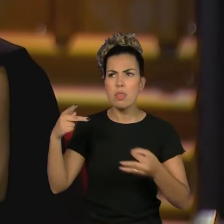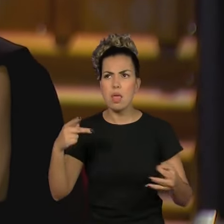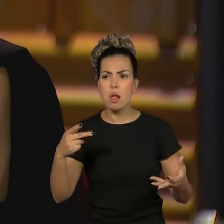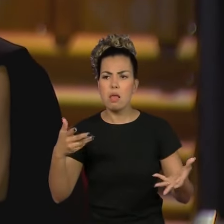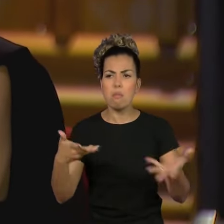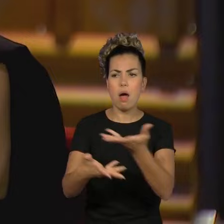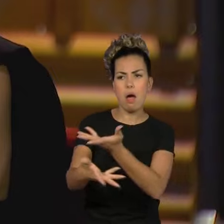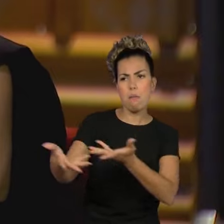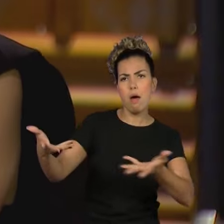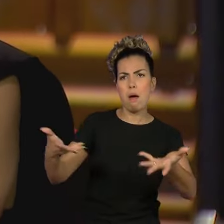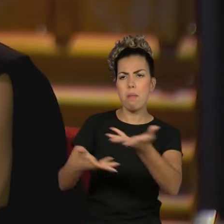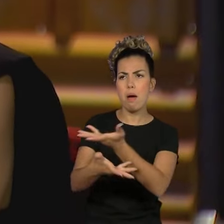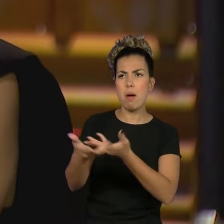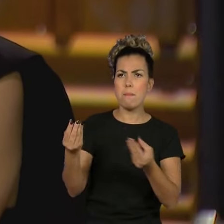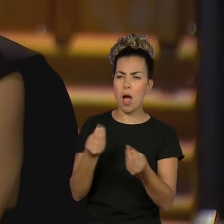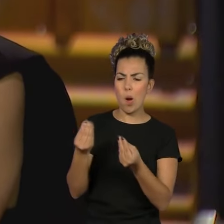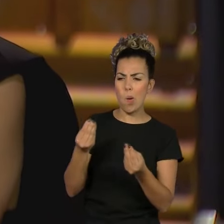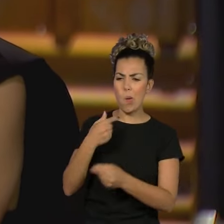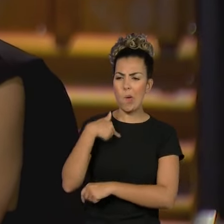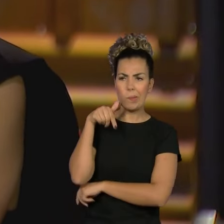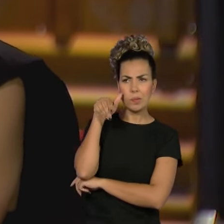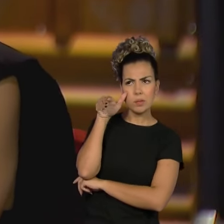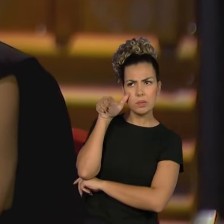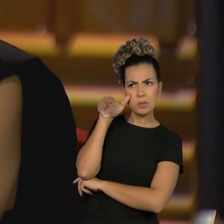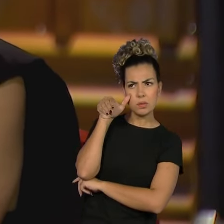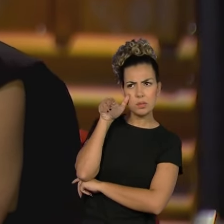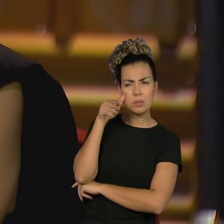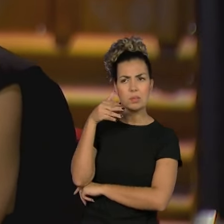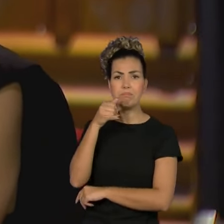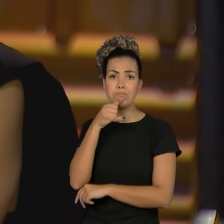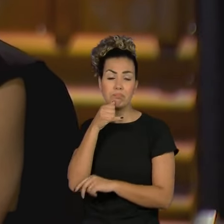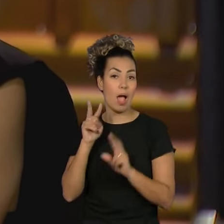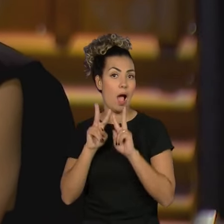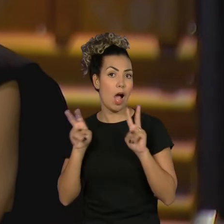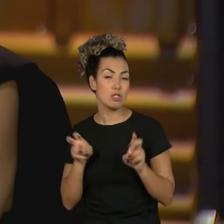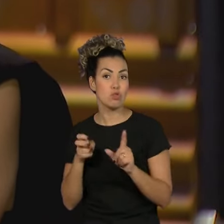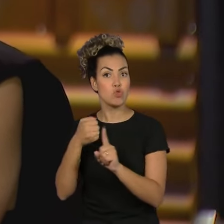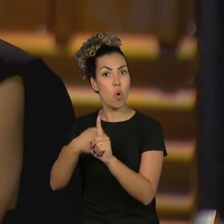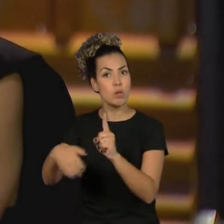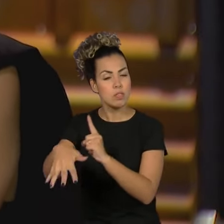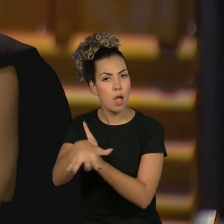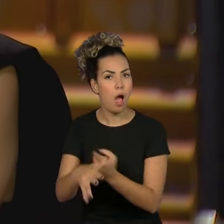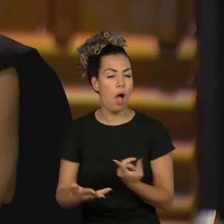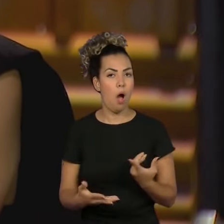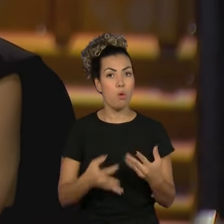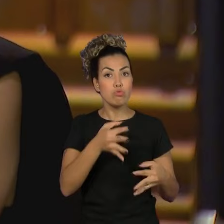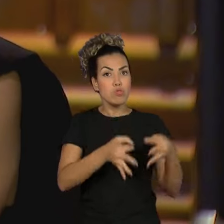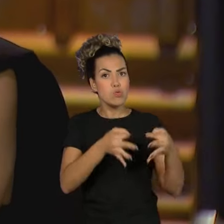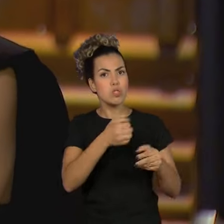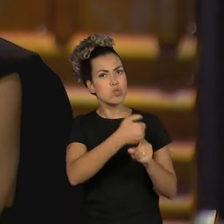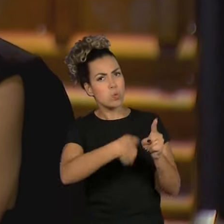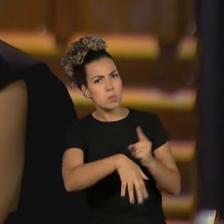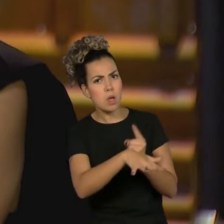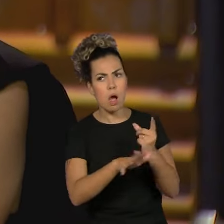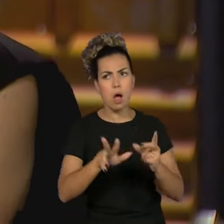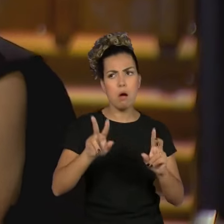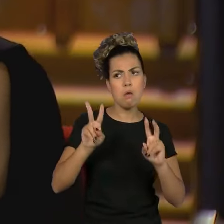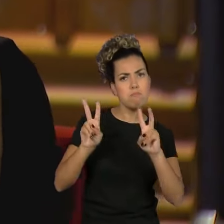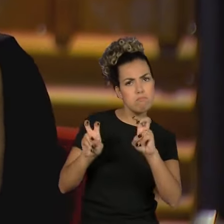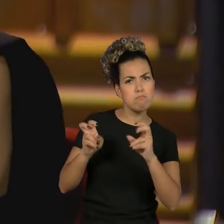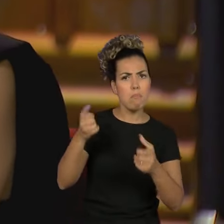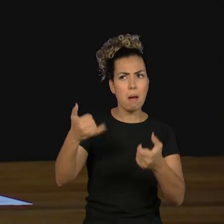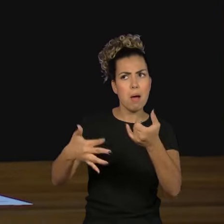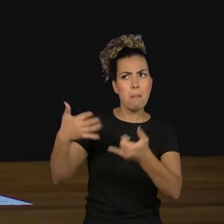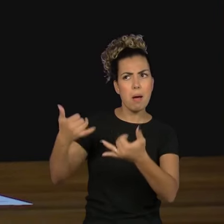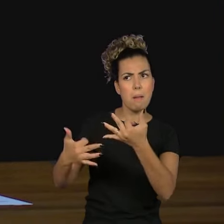a sua base em outros termos né Falavam sobre questões sociais de justiça social eh e eu fui olhar parlamentares